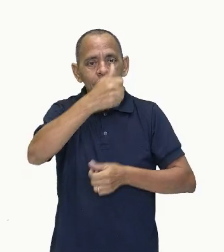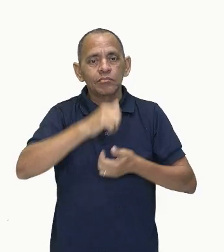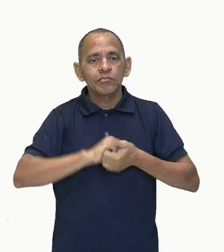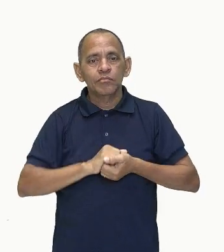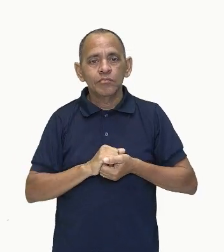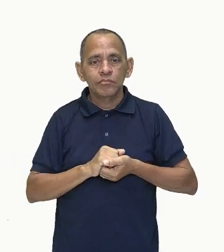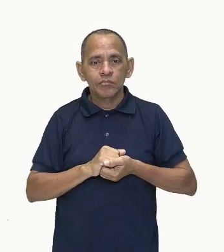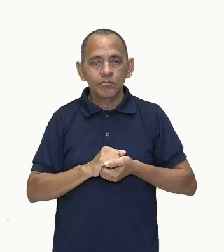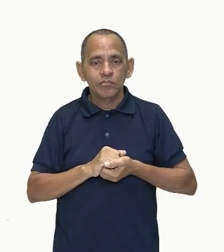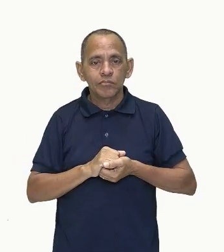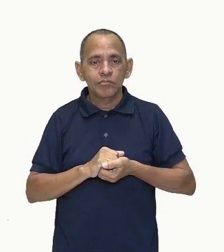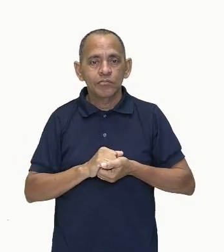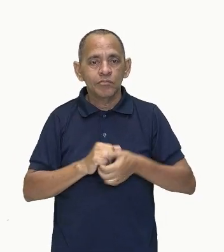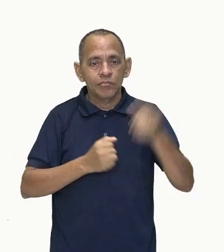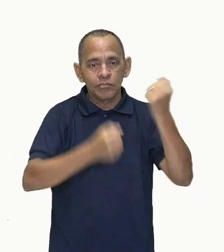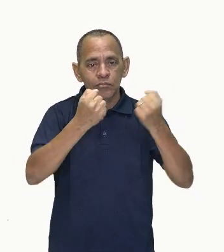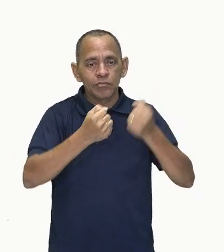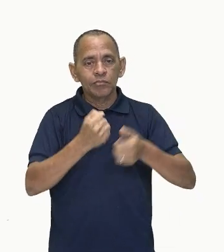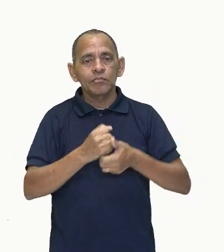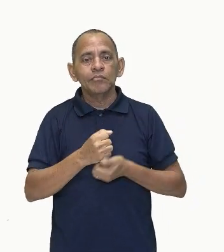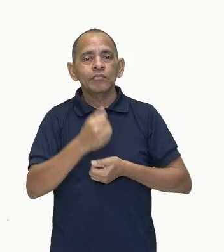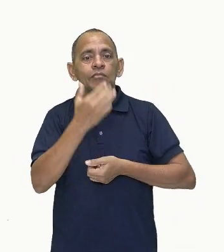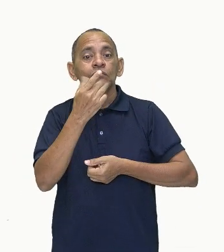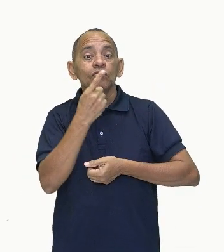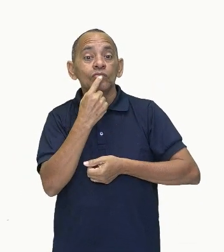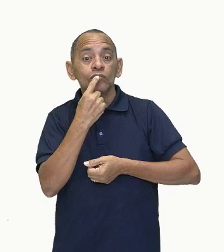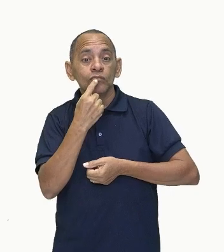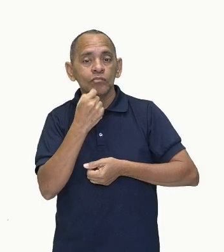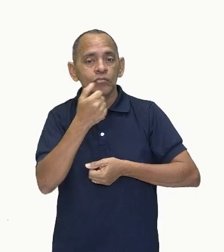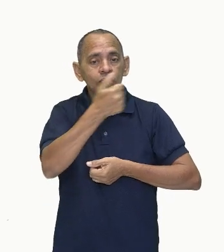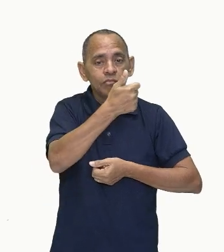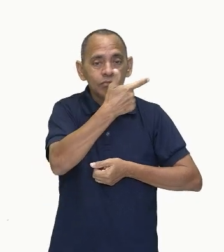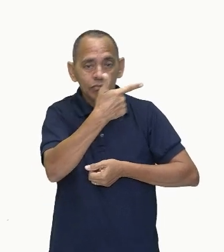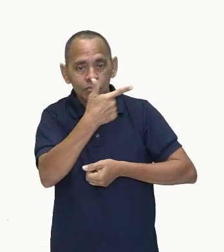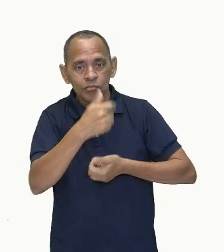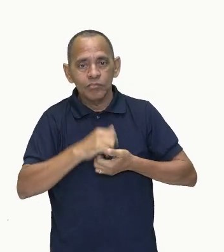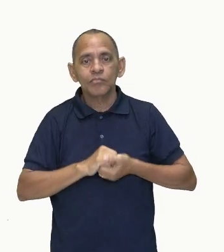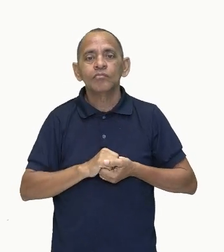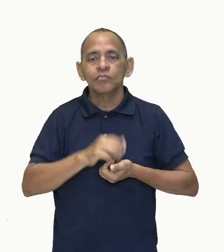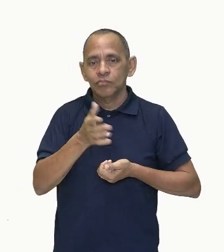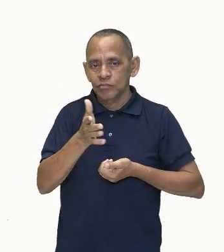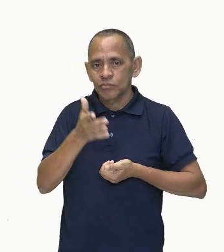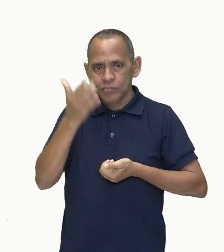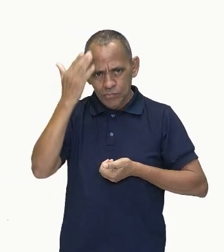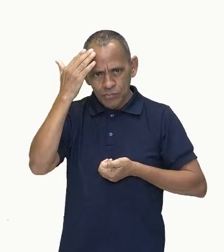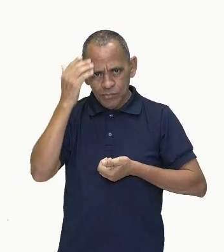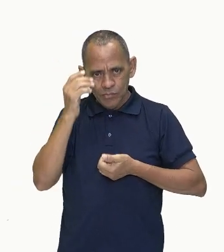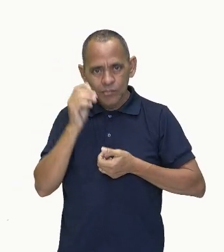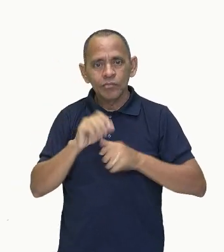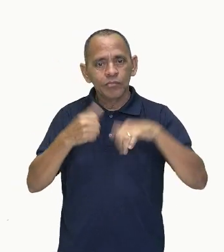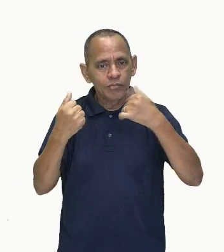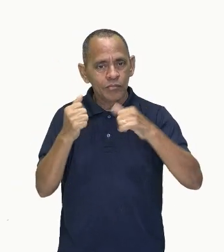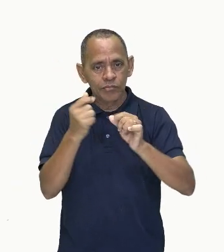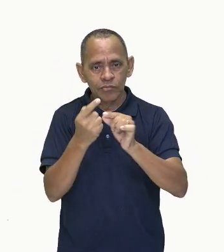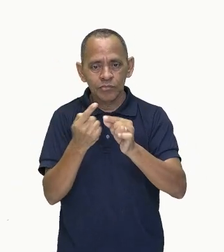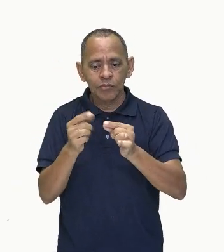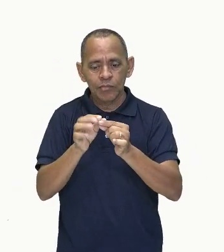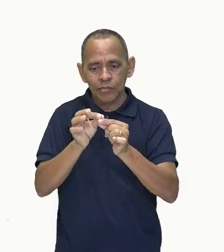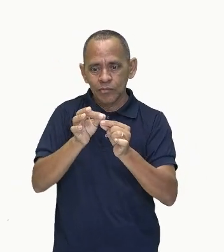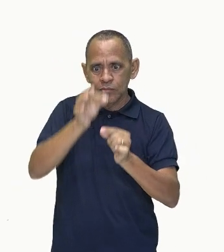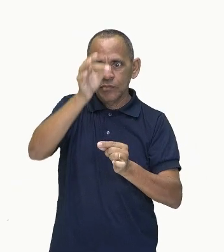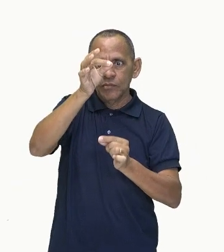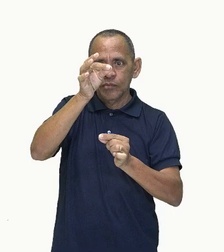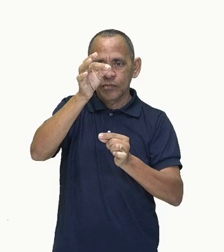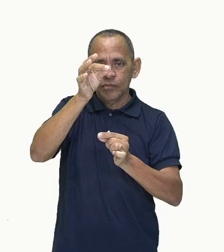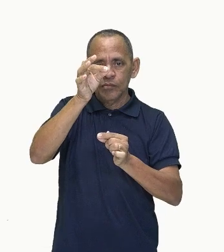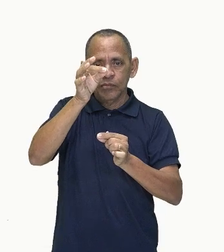vermelhos, exatamente 12. Então, você já sabe que tem que estar nessa altura aqui, ó. A nossa coluna, a primeira coluna representando